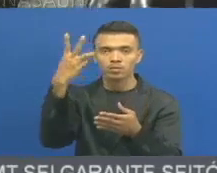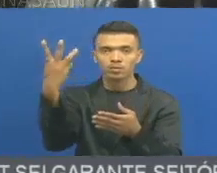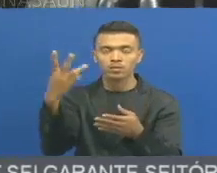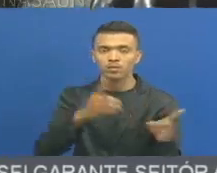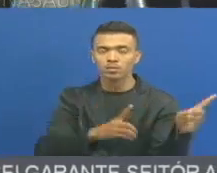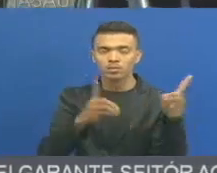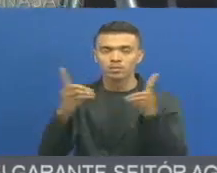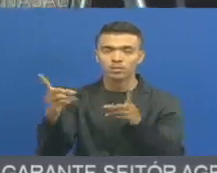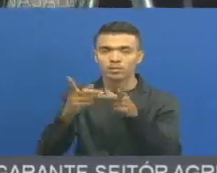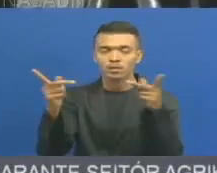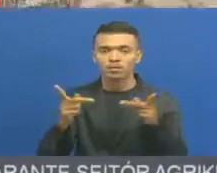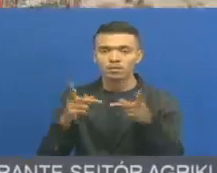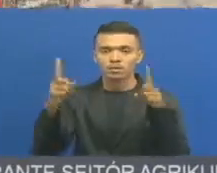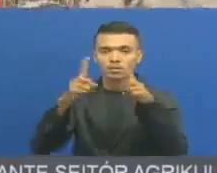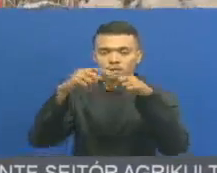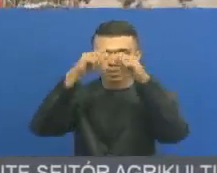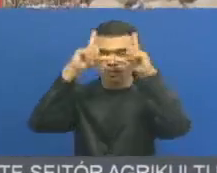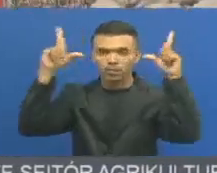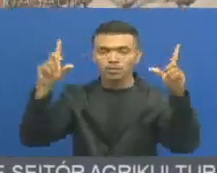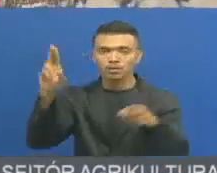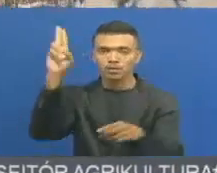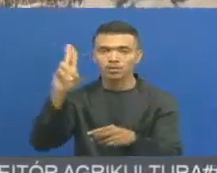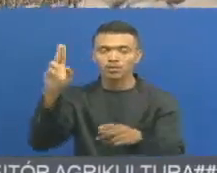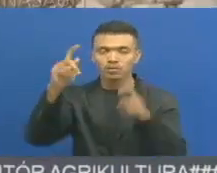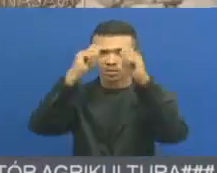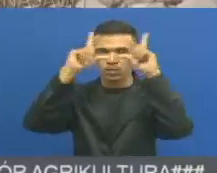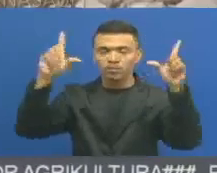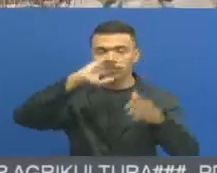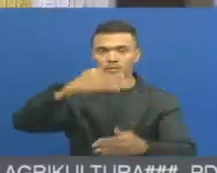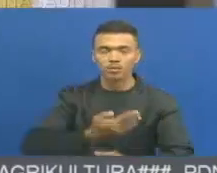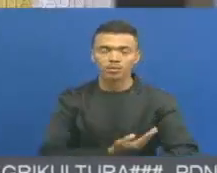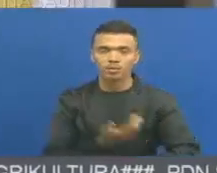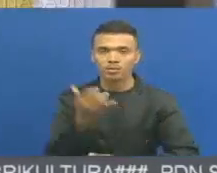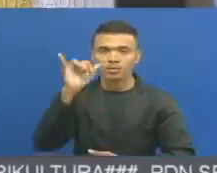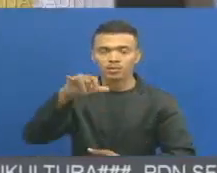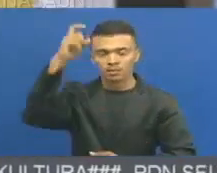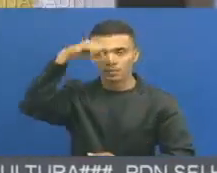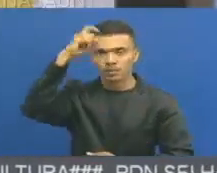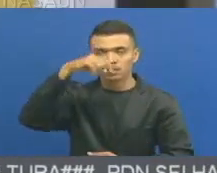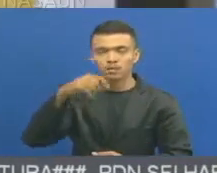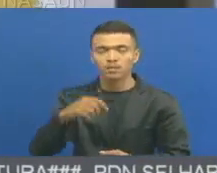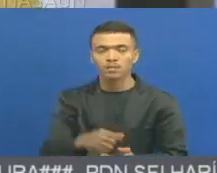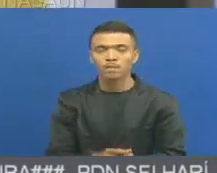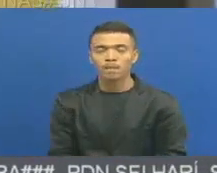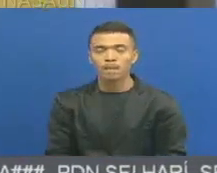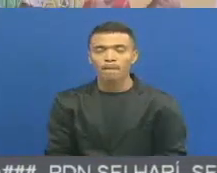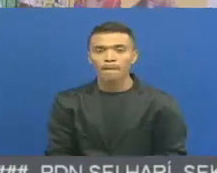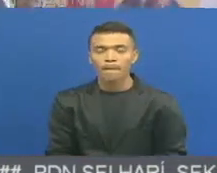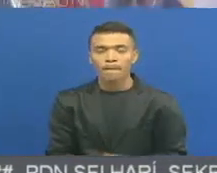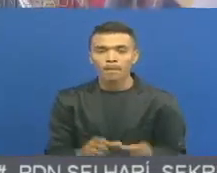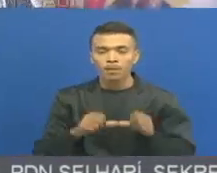ba investimento iha Timor Leste ho di usa Timor Oansira nia capacidade, habilidade no conhecimento ho